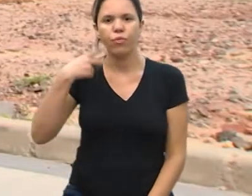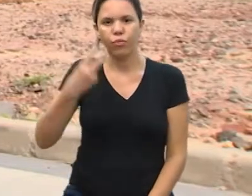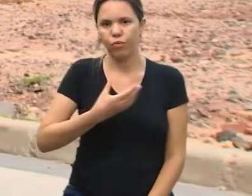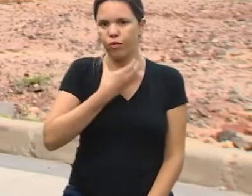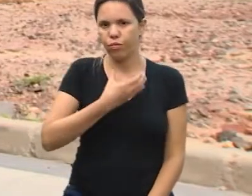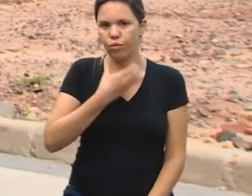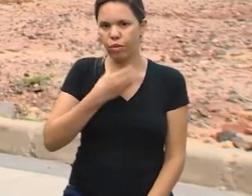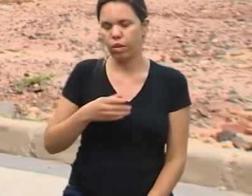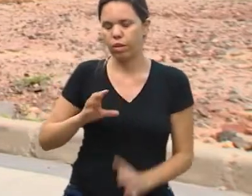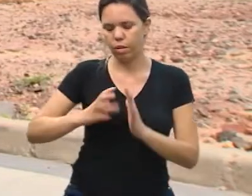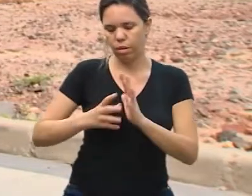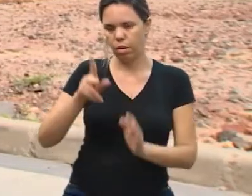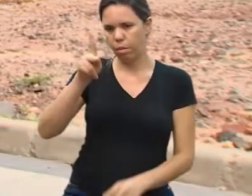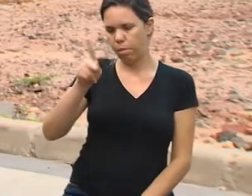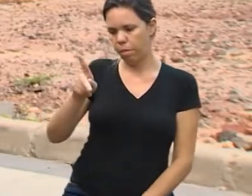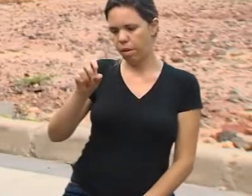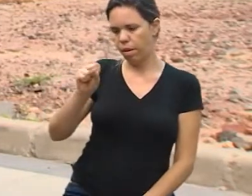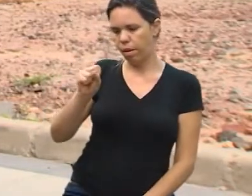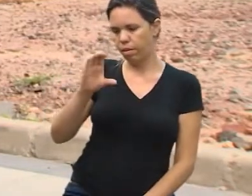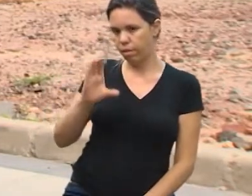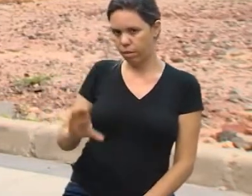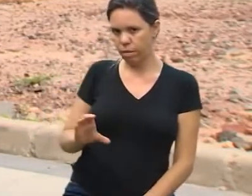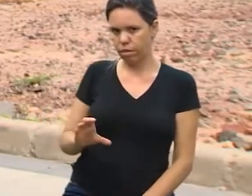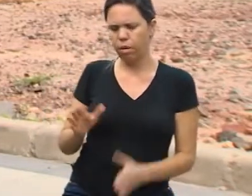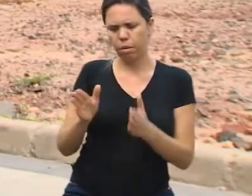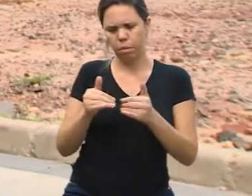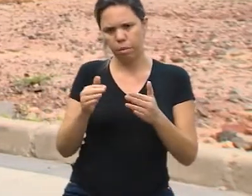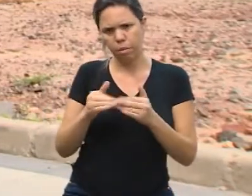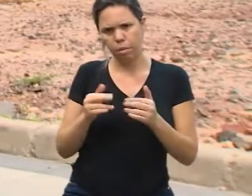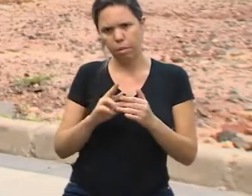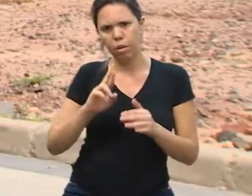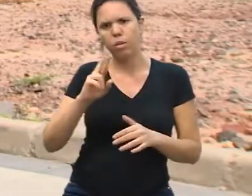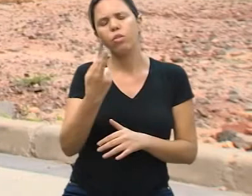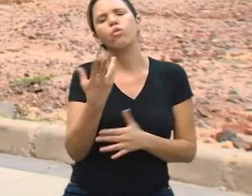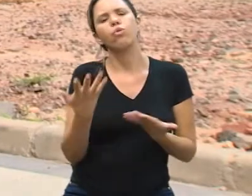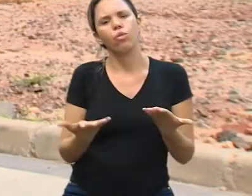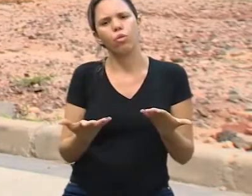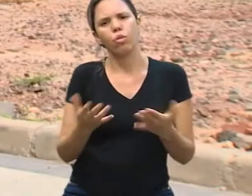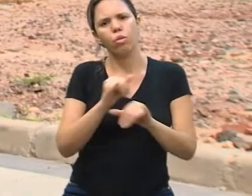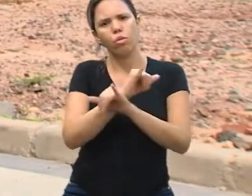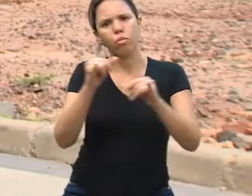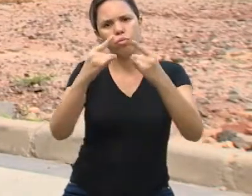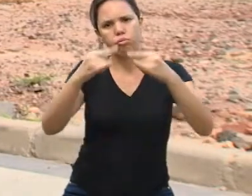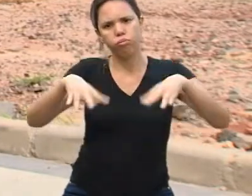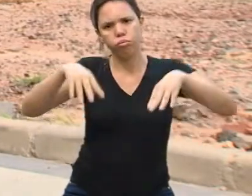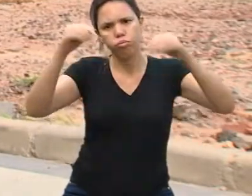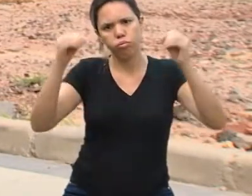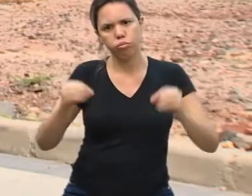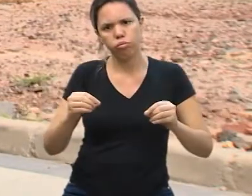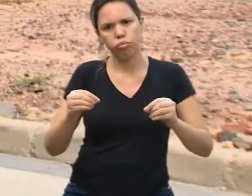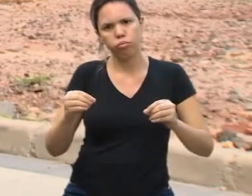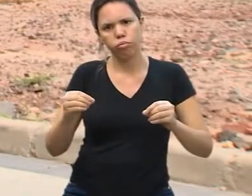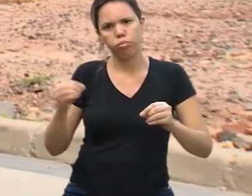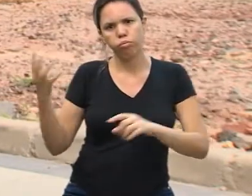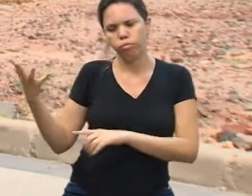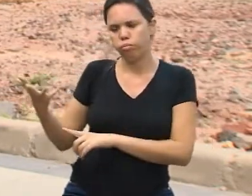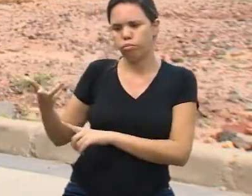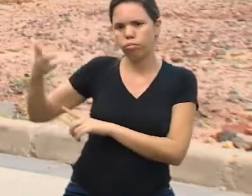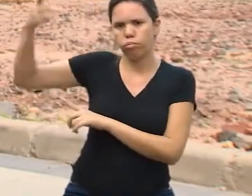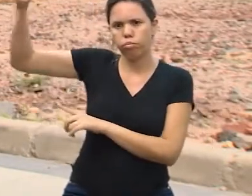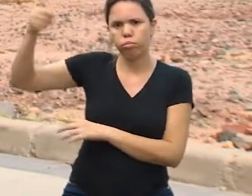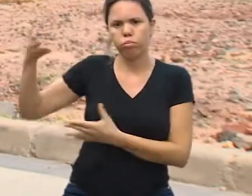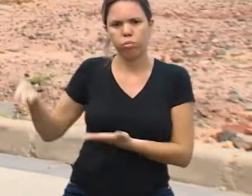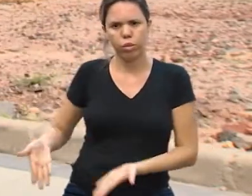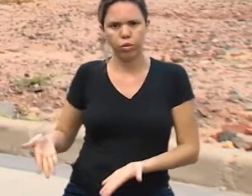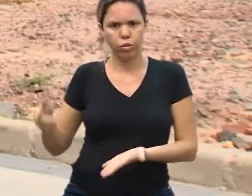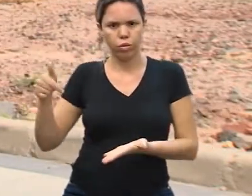Carmo Luiz, do PSC, cobra o retorno de hospitais de campanha aqui em Campinas, no ginásio dos patrulheiros,